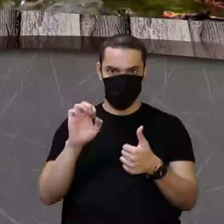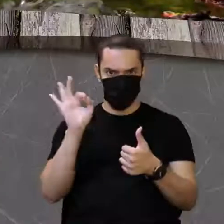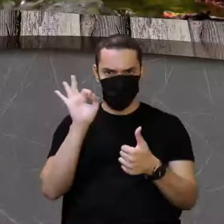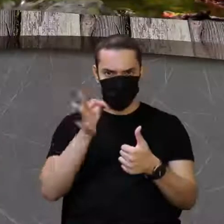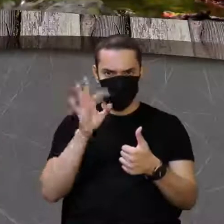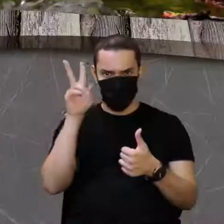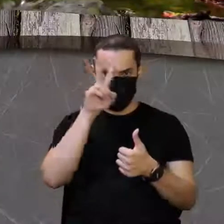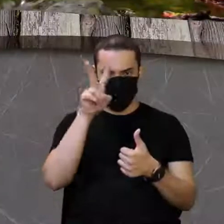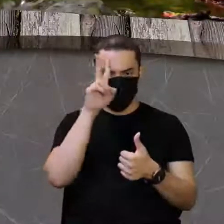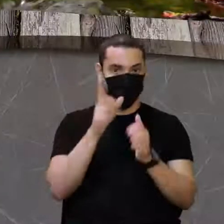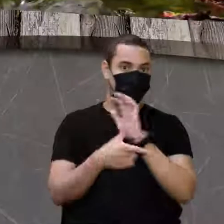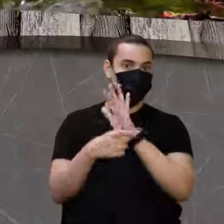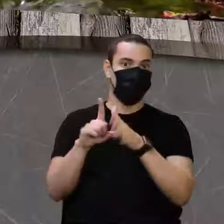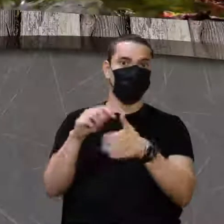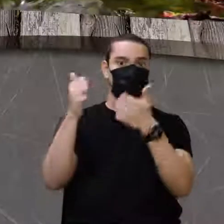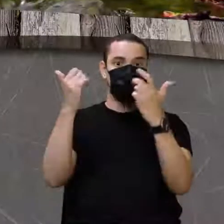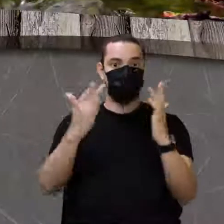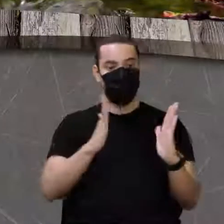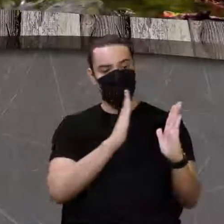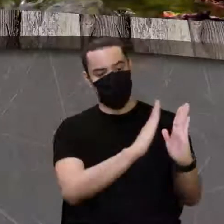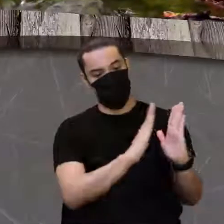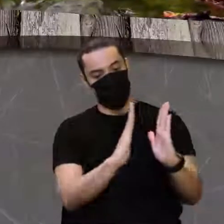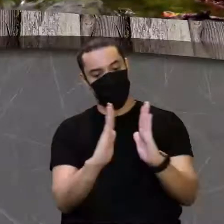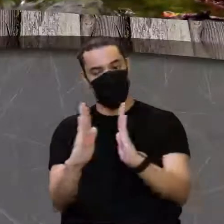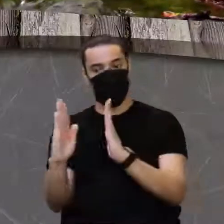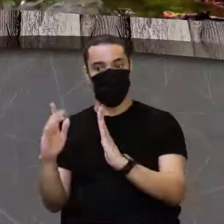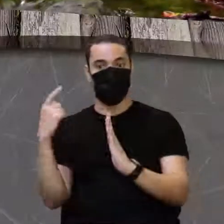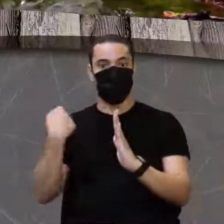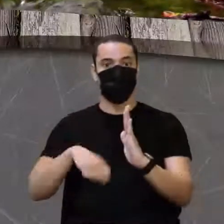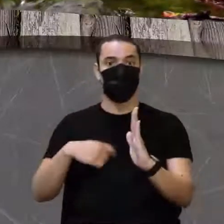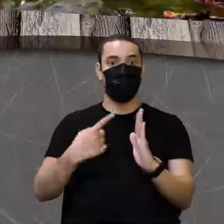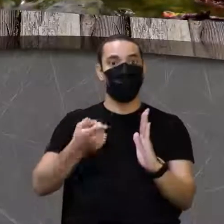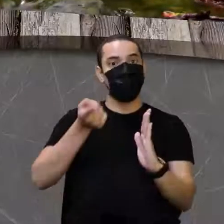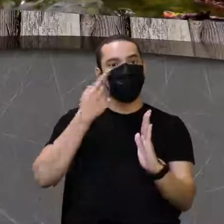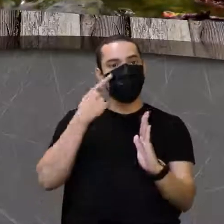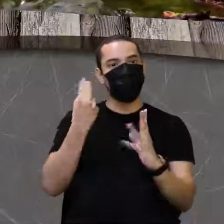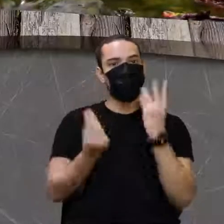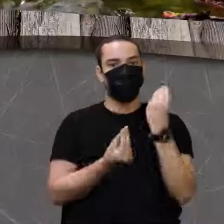Quando a gente fala desses processos, a gente tem que ver que essas